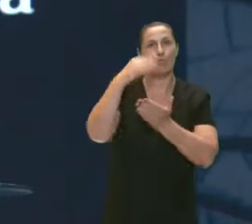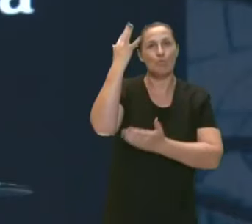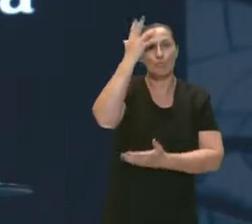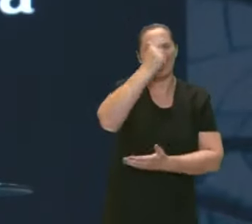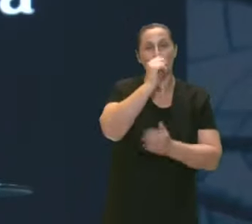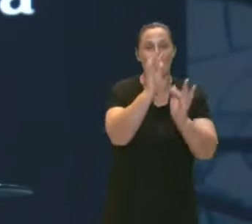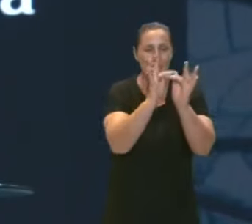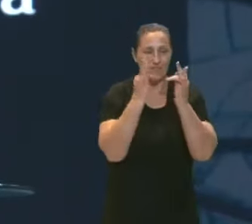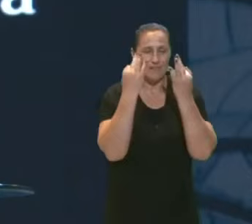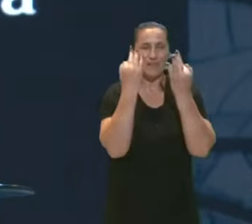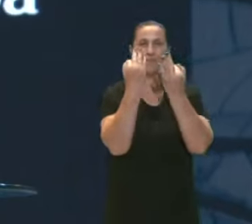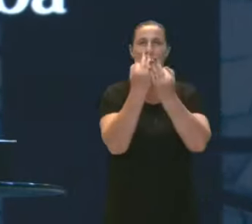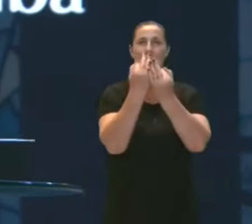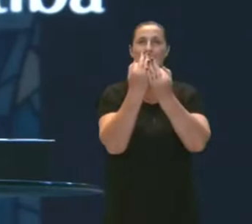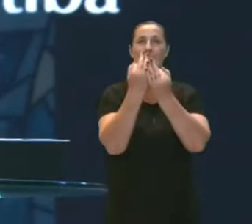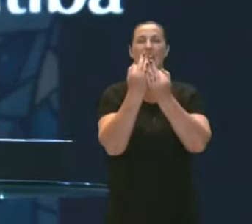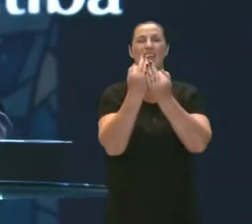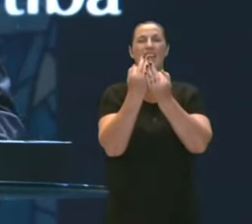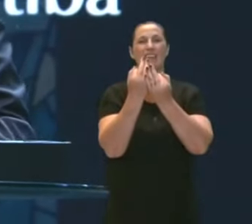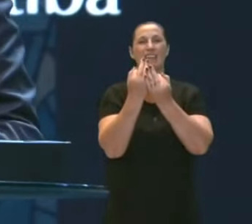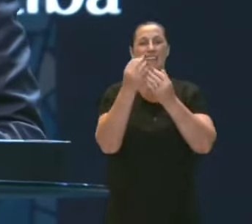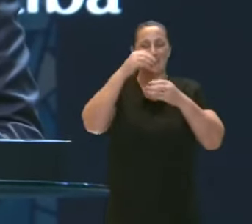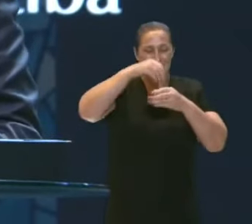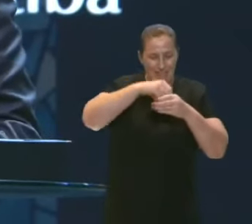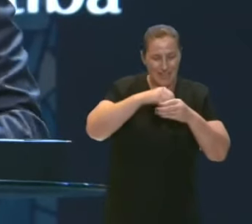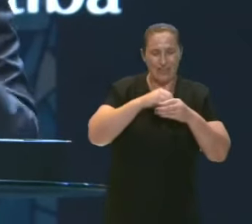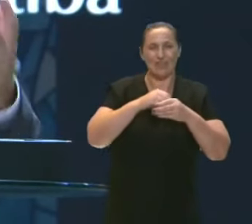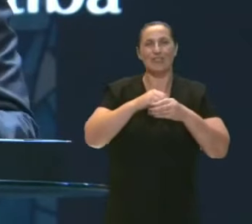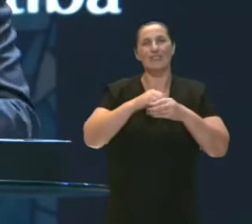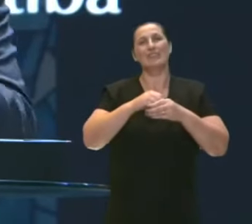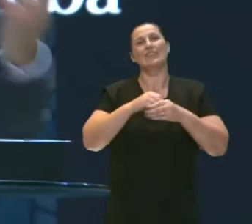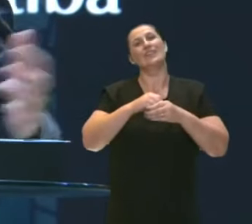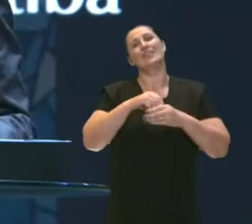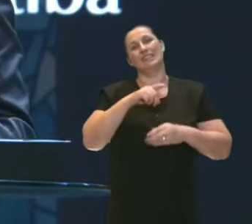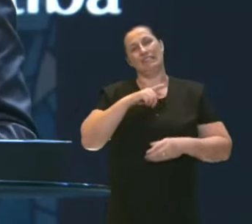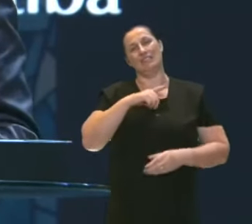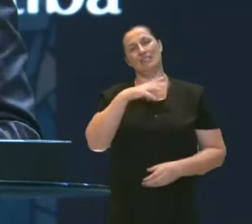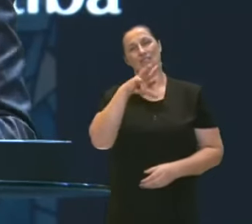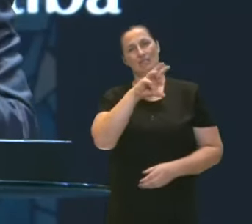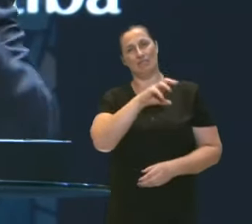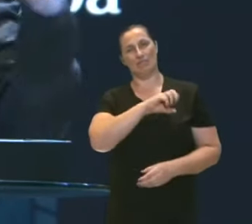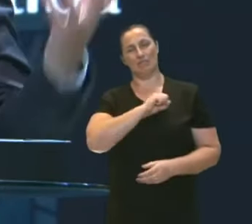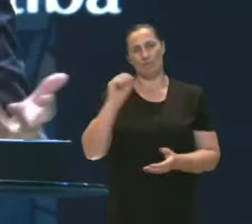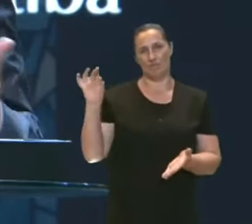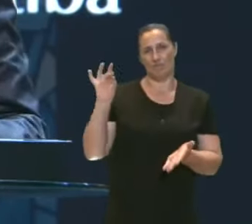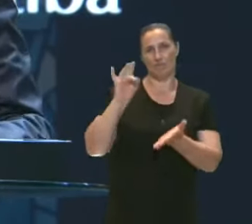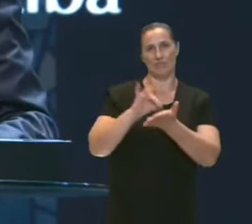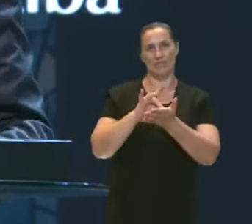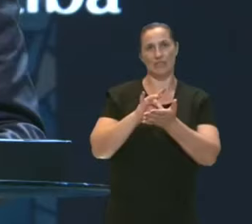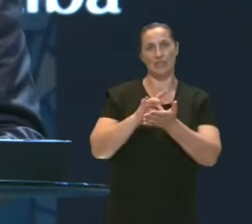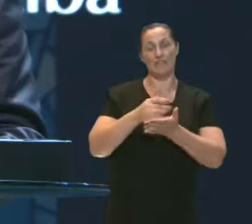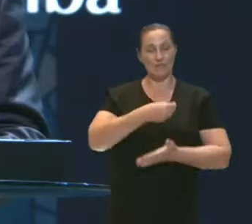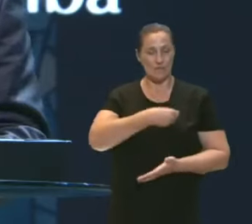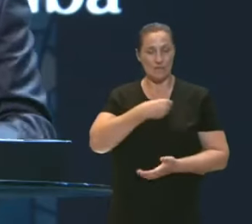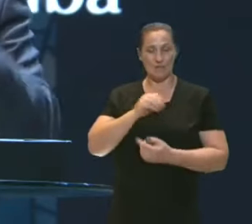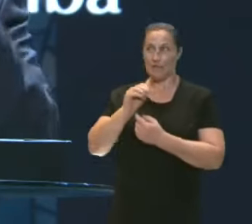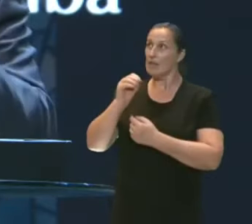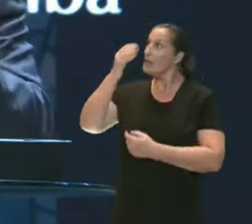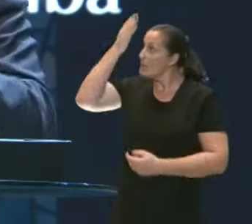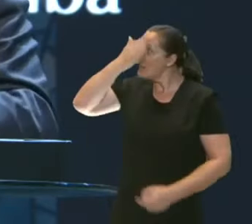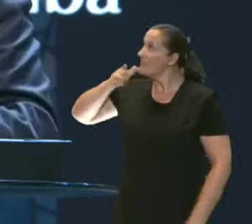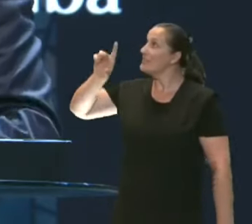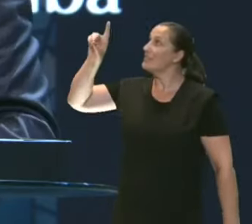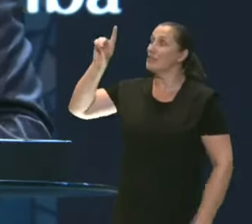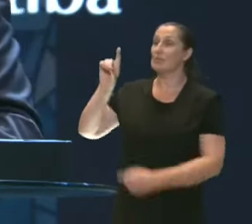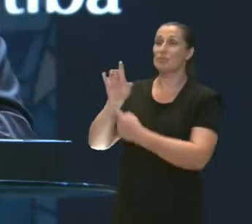família que se ama de verdade e que vive na presença do Senhor, mostrando a glória de Deus no mundo.